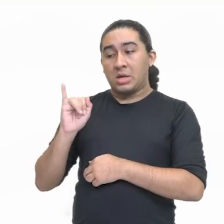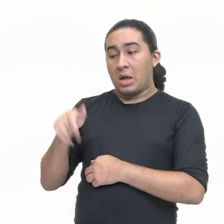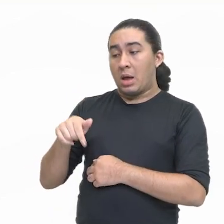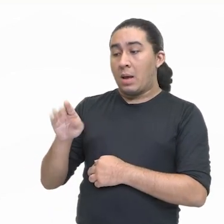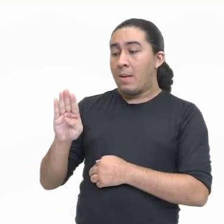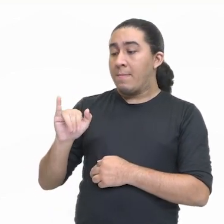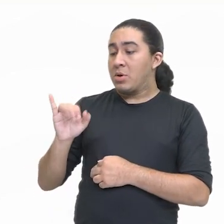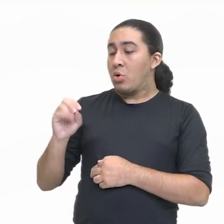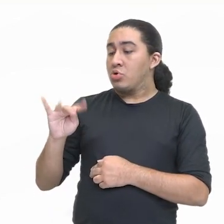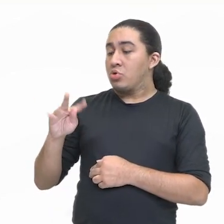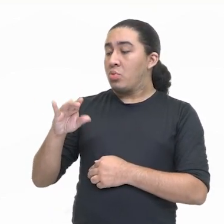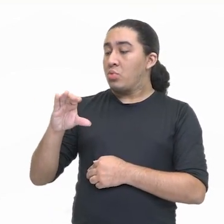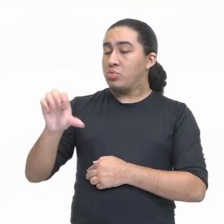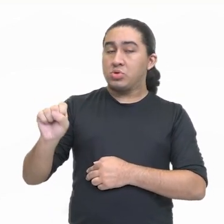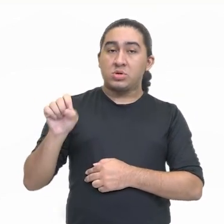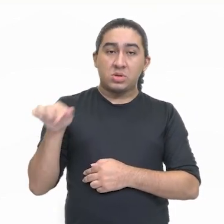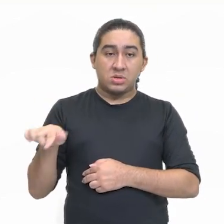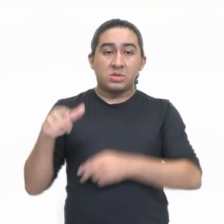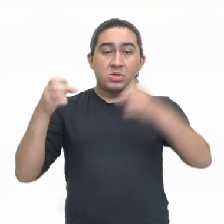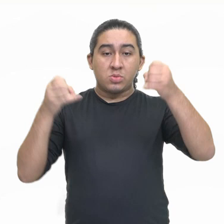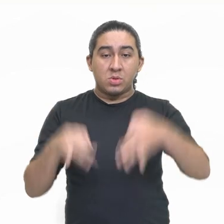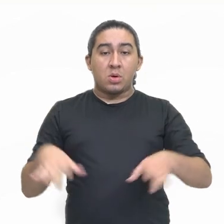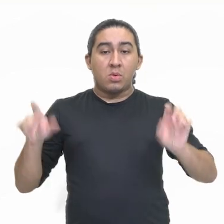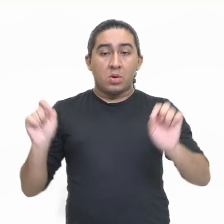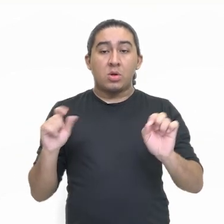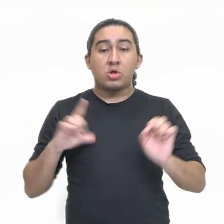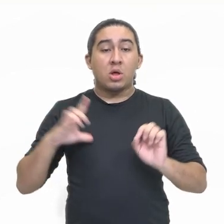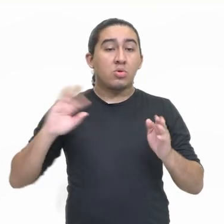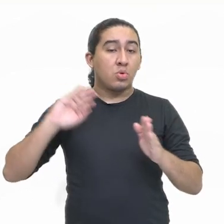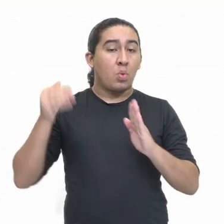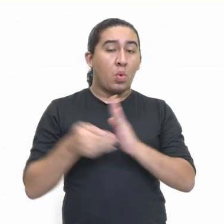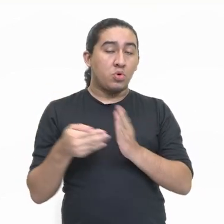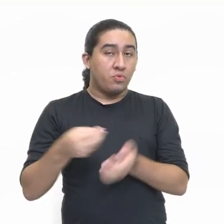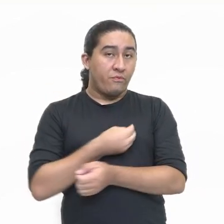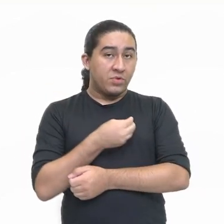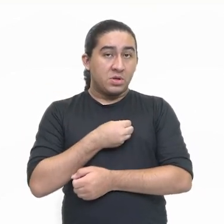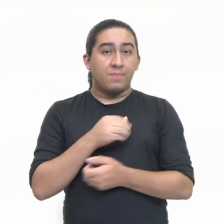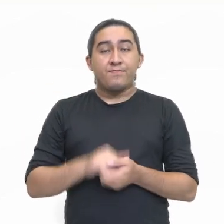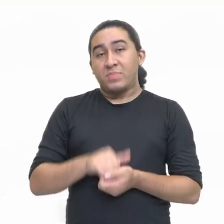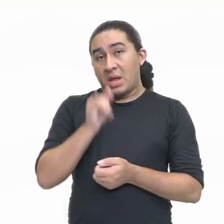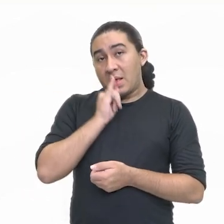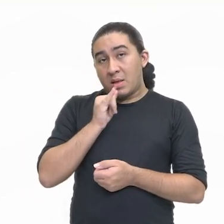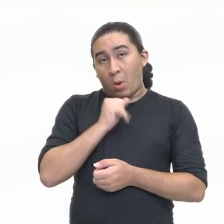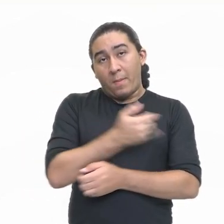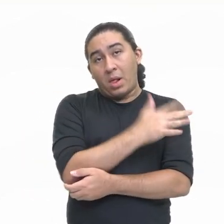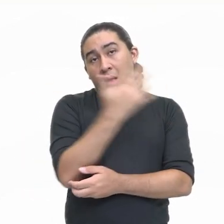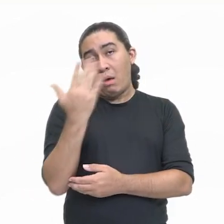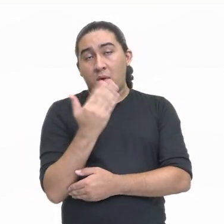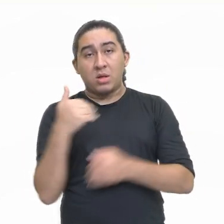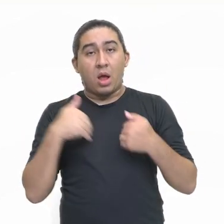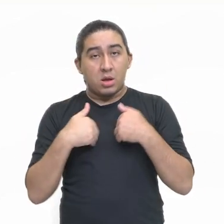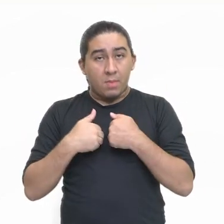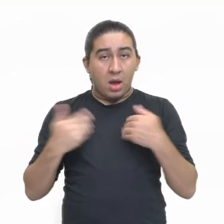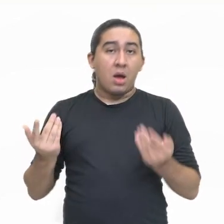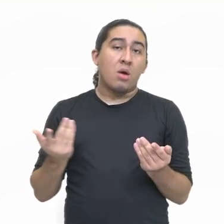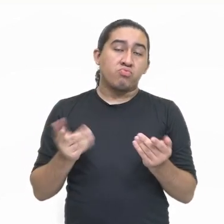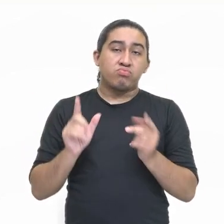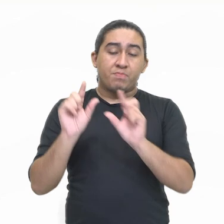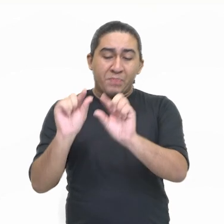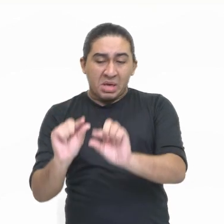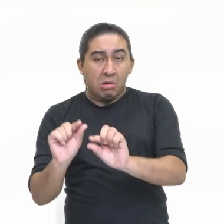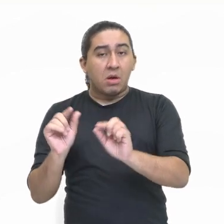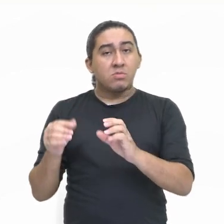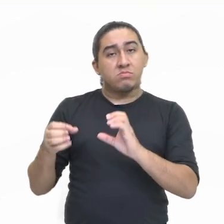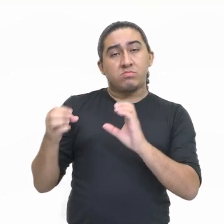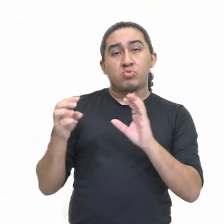como eu venho comentei com vocês englobam todos os seres vivos como plantas animais microrganismos